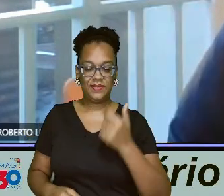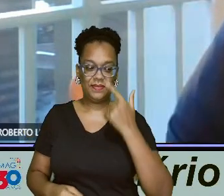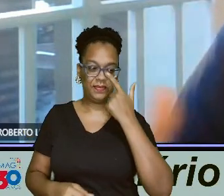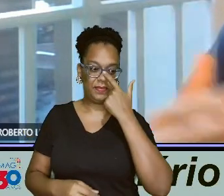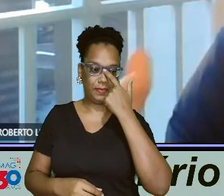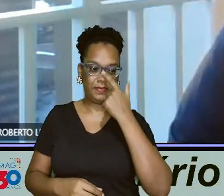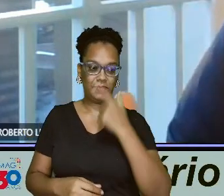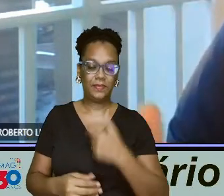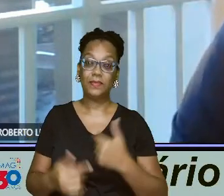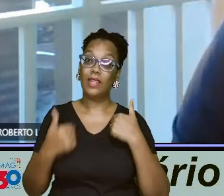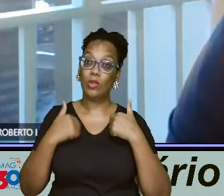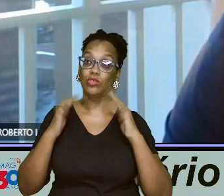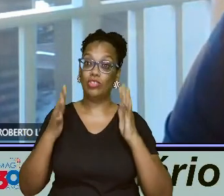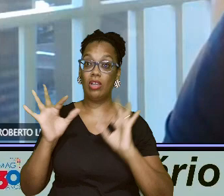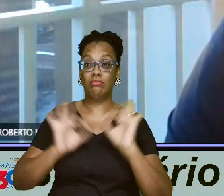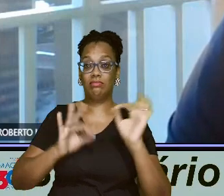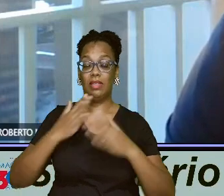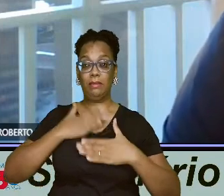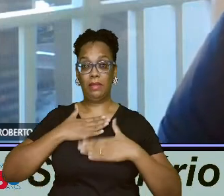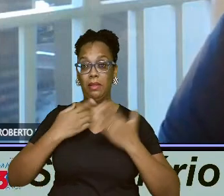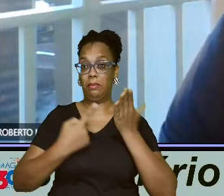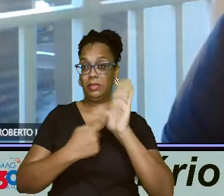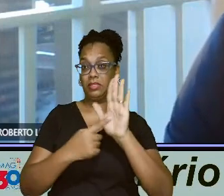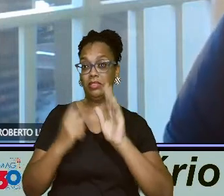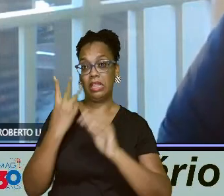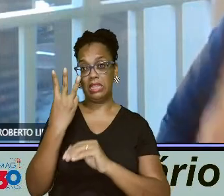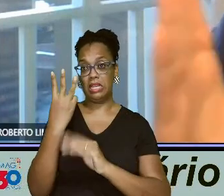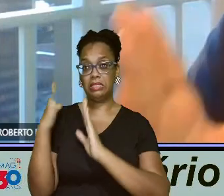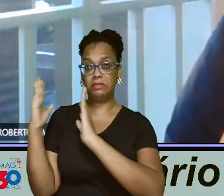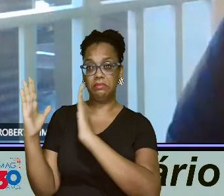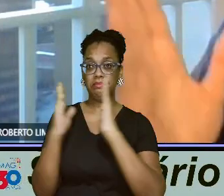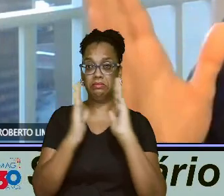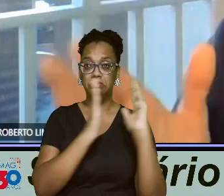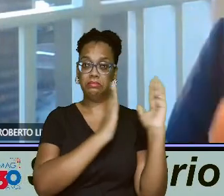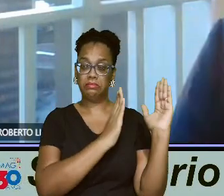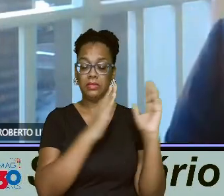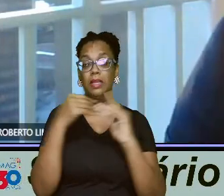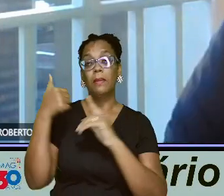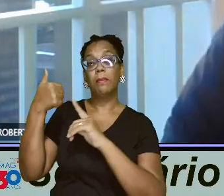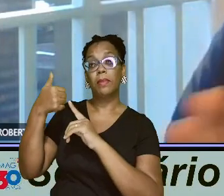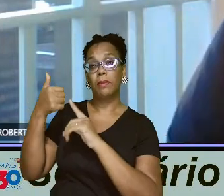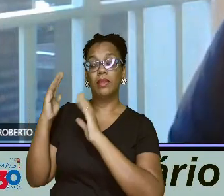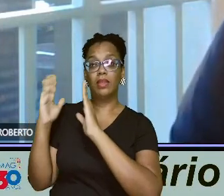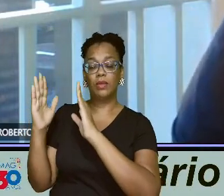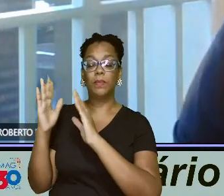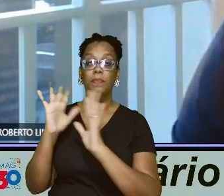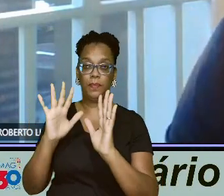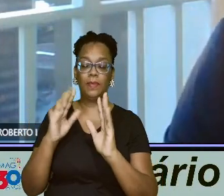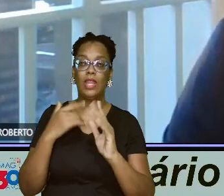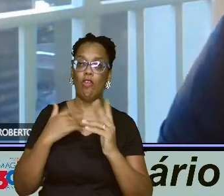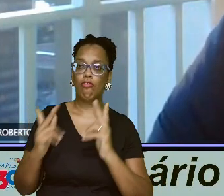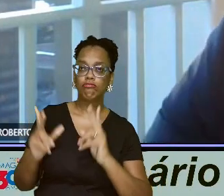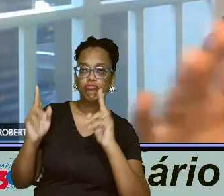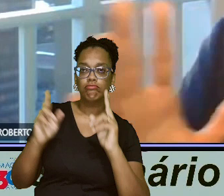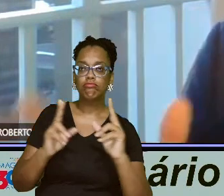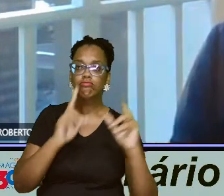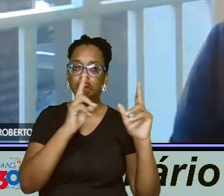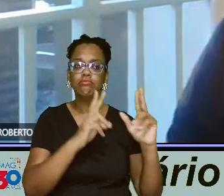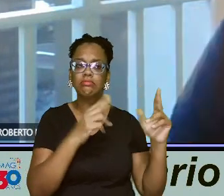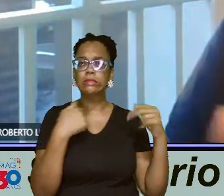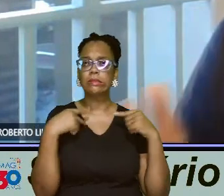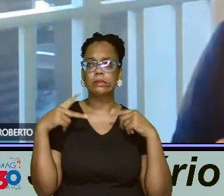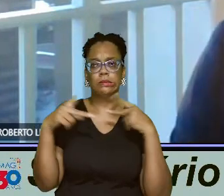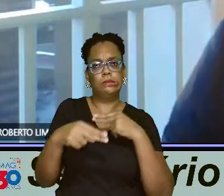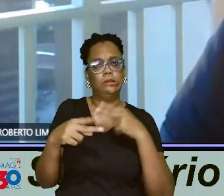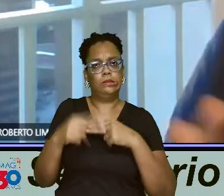organizei minha apresentação em três partes. Né? Primeiramente, e aí eu vou fazer os cortes necessários, não quero me delongar, o